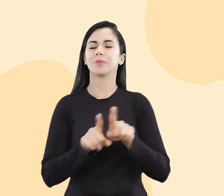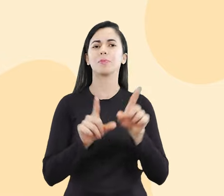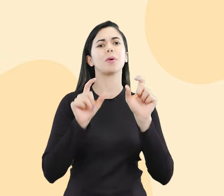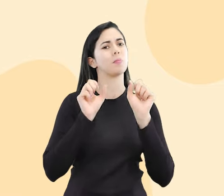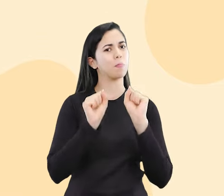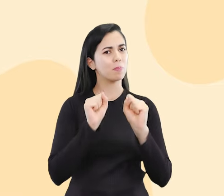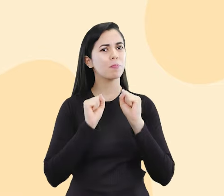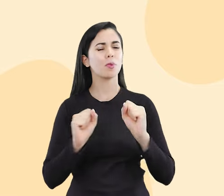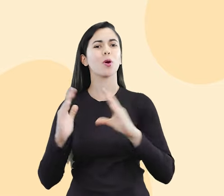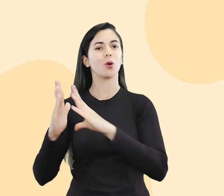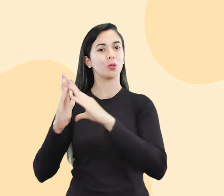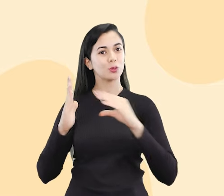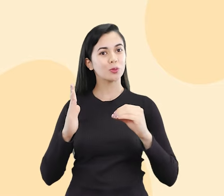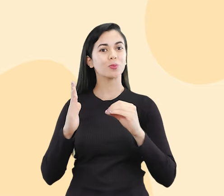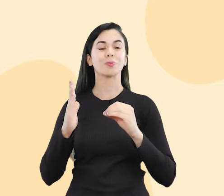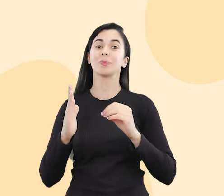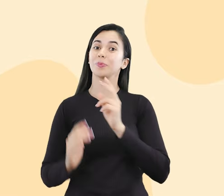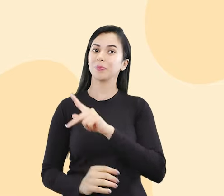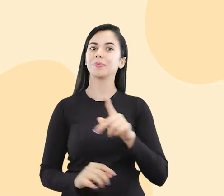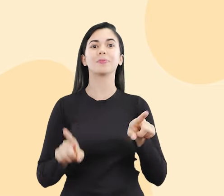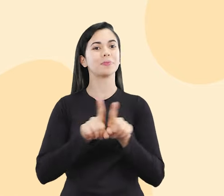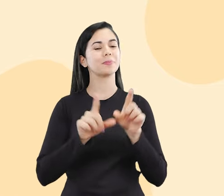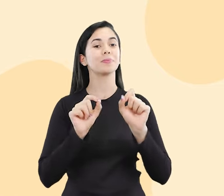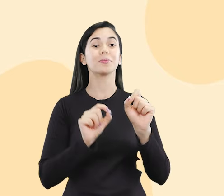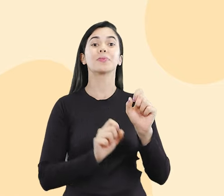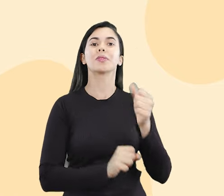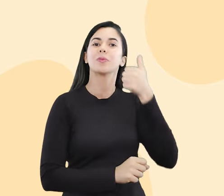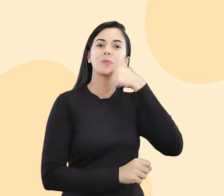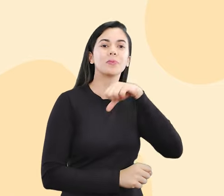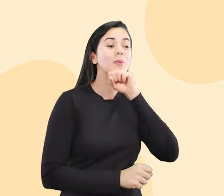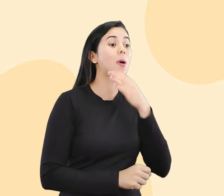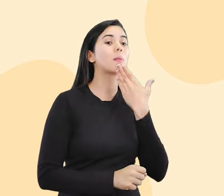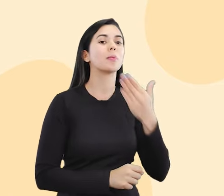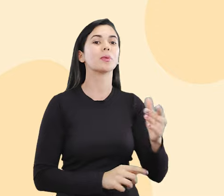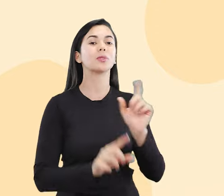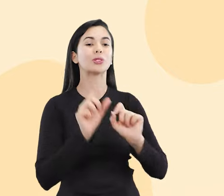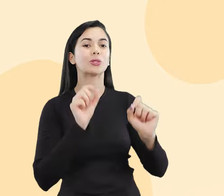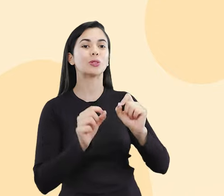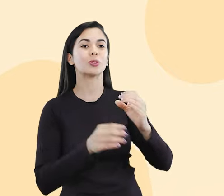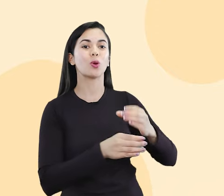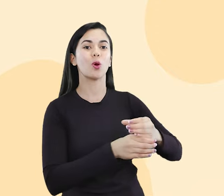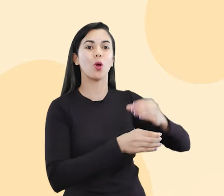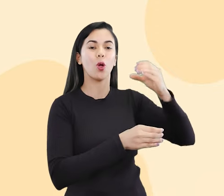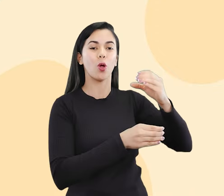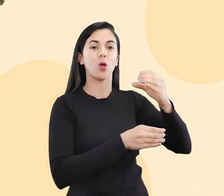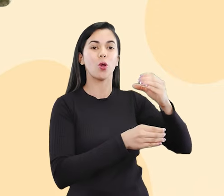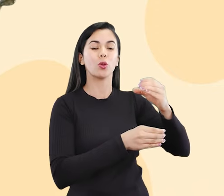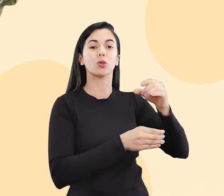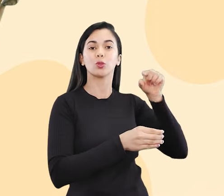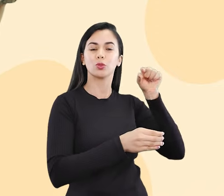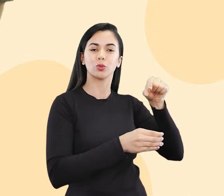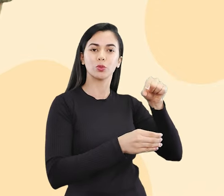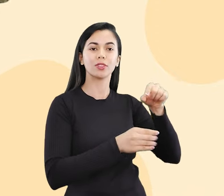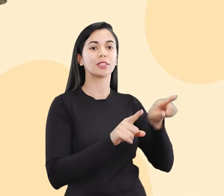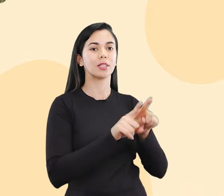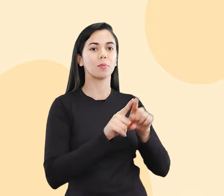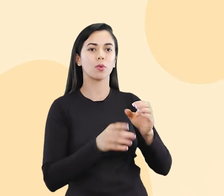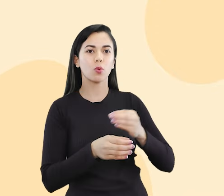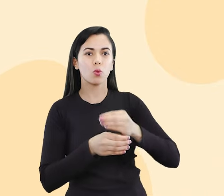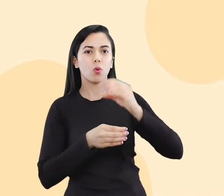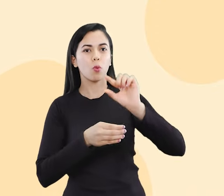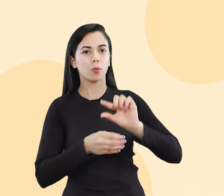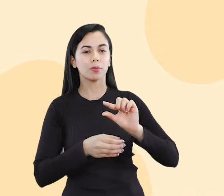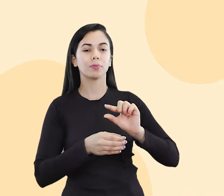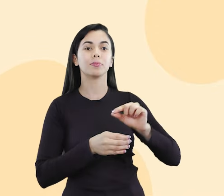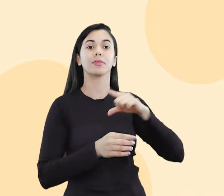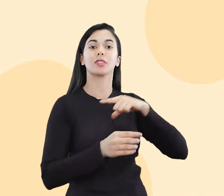pode estar acompanhando os movimentos comigo. Peça para a mamãe uma garrafa pet grande e uma garrafa pet pequena com